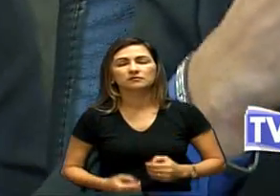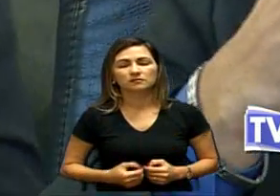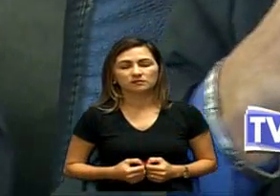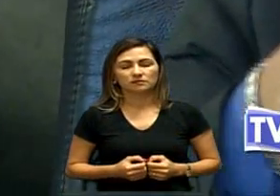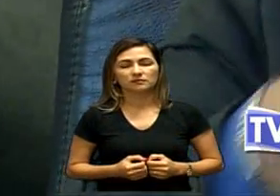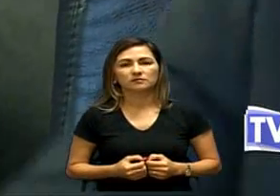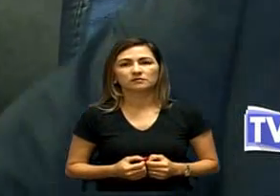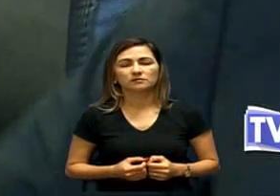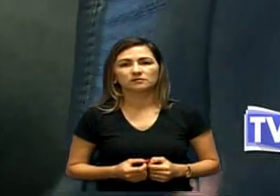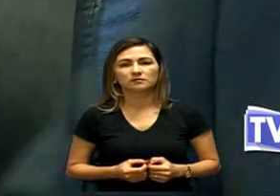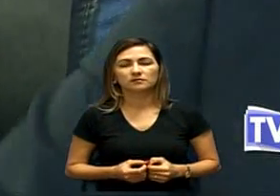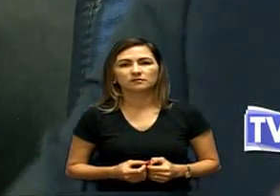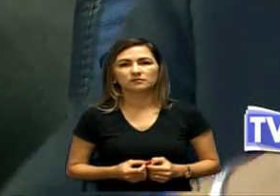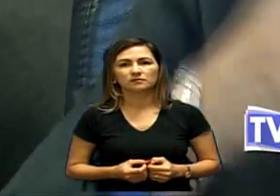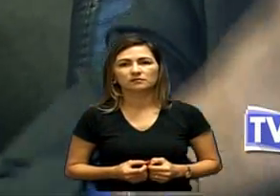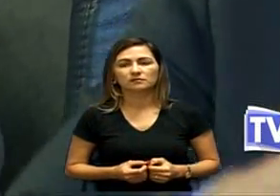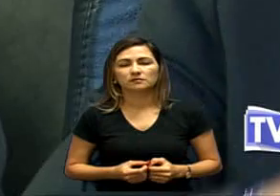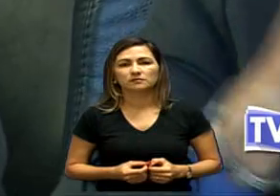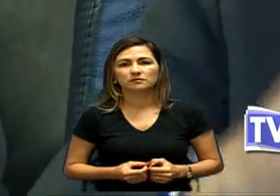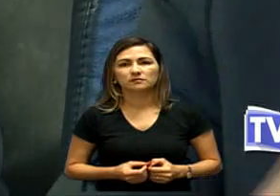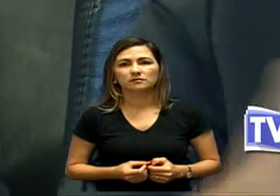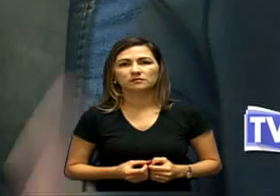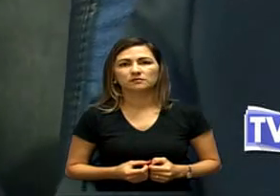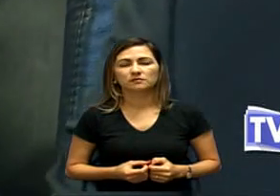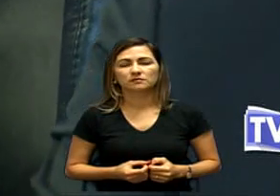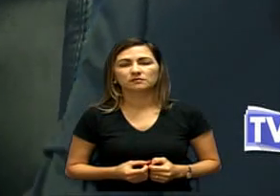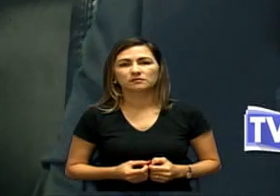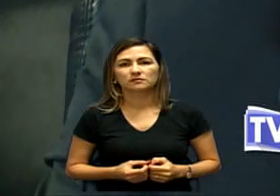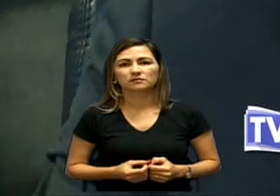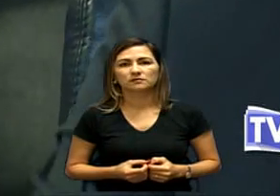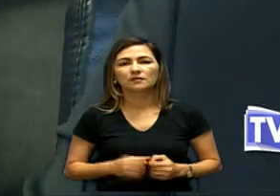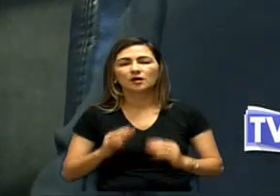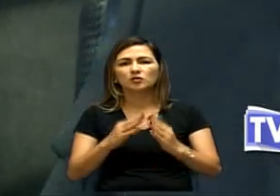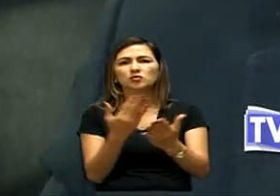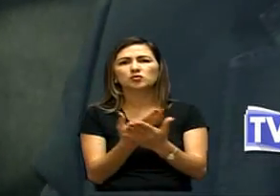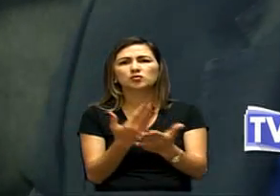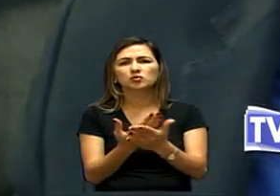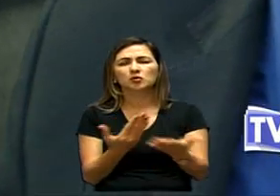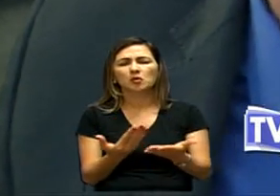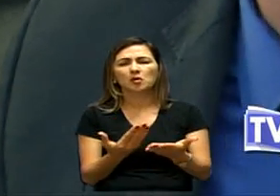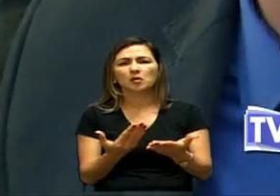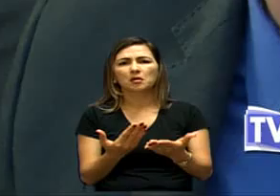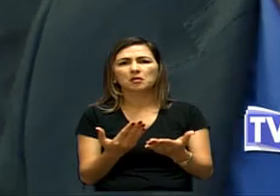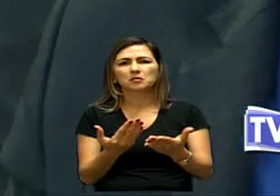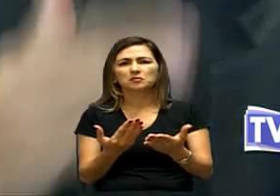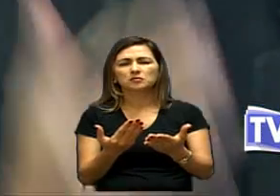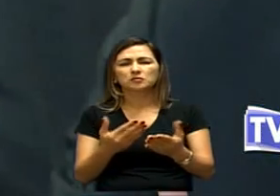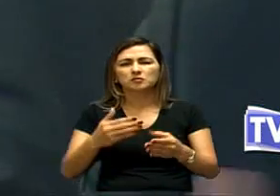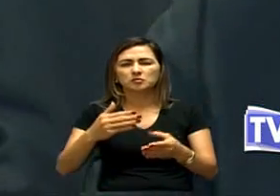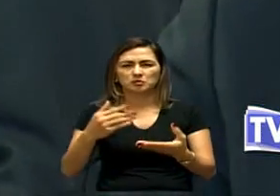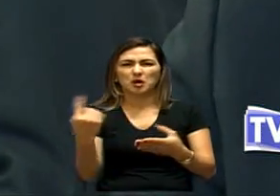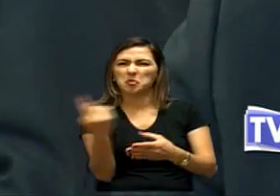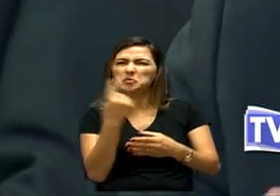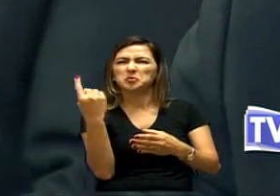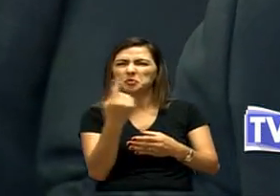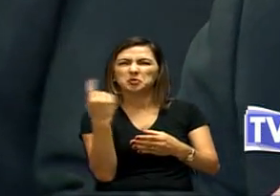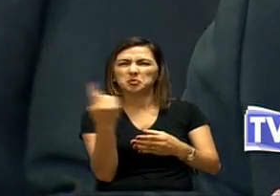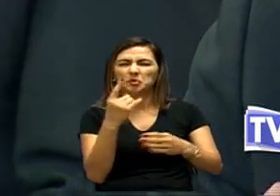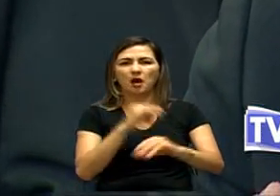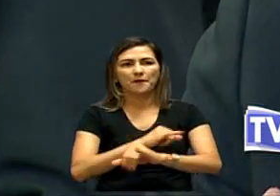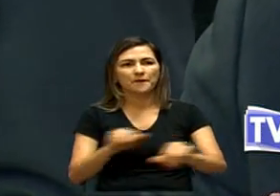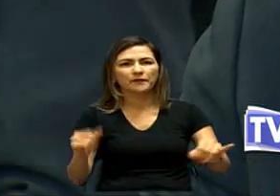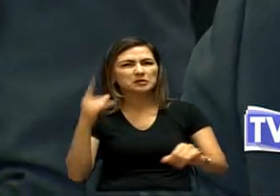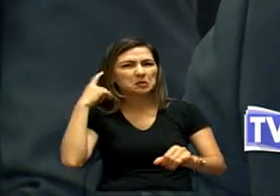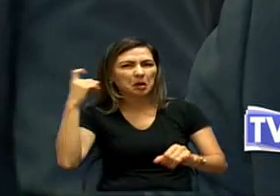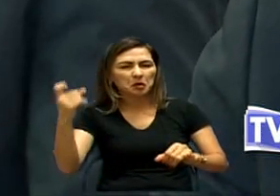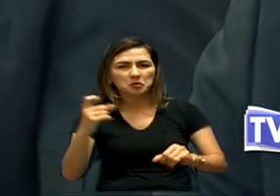há, se já existe, então, realmente alarmes nas escolas, mas por conta do contrato que foi encerrado, não tem, é isso, não vereador